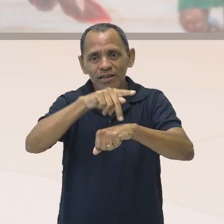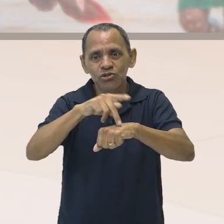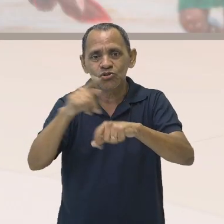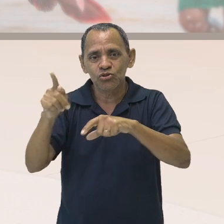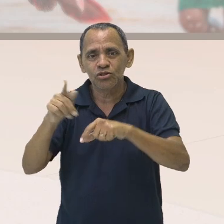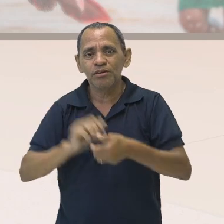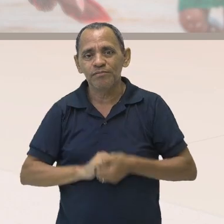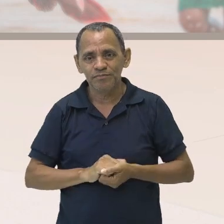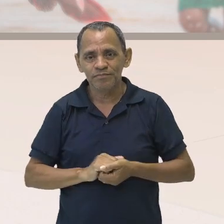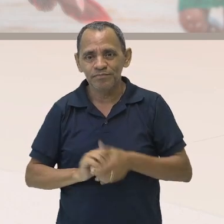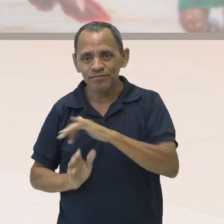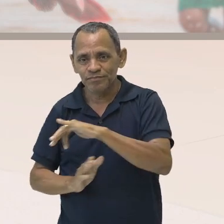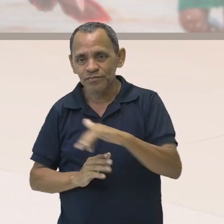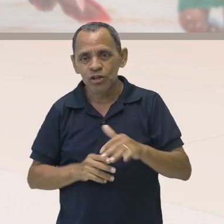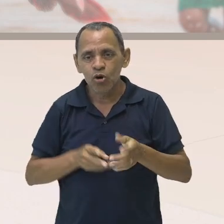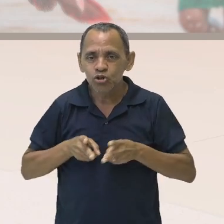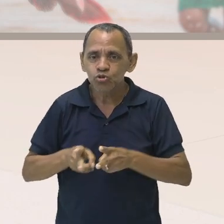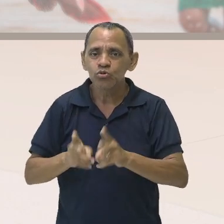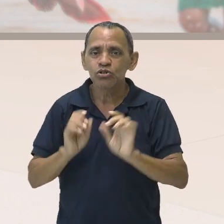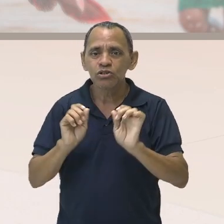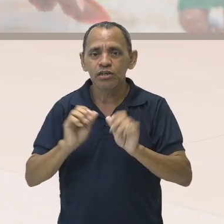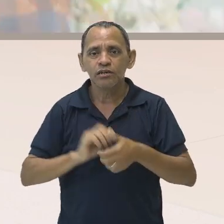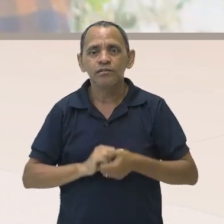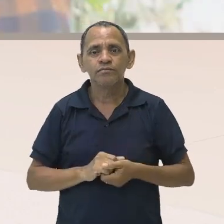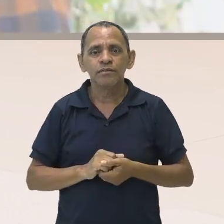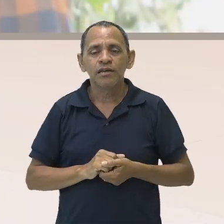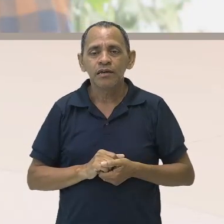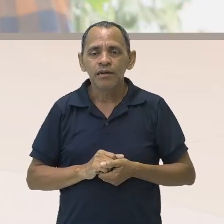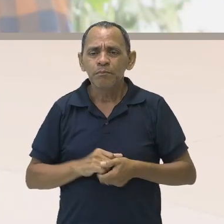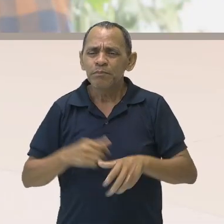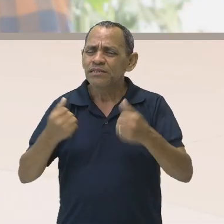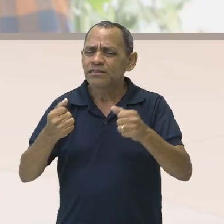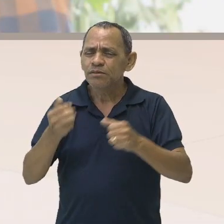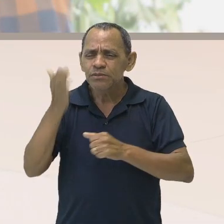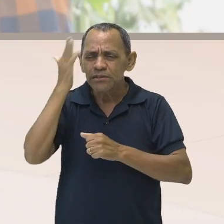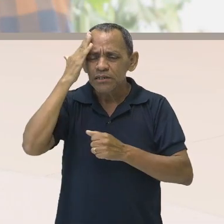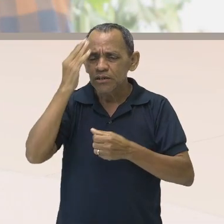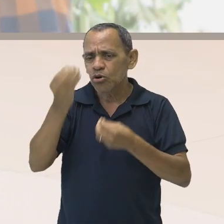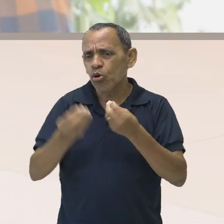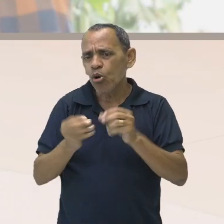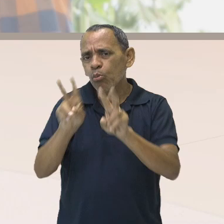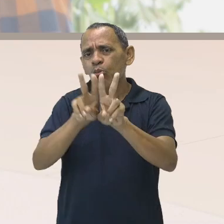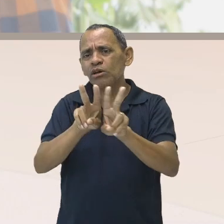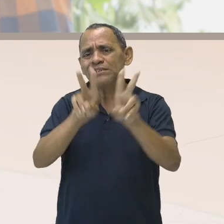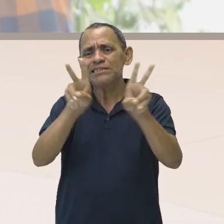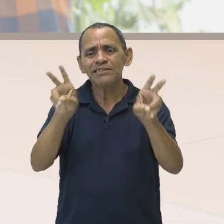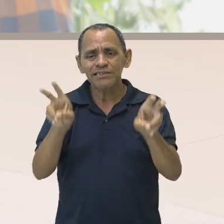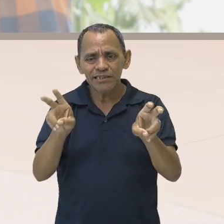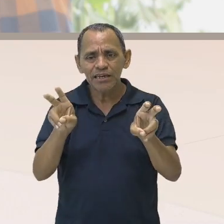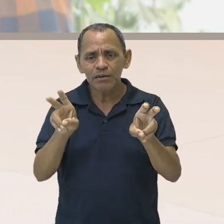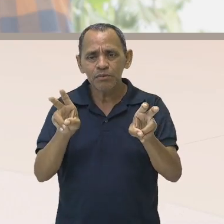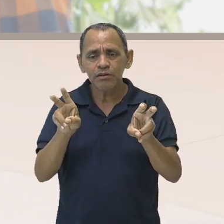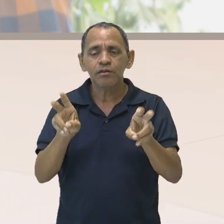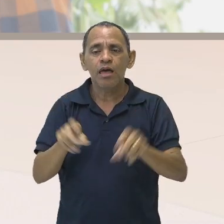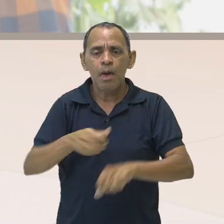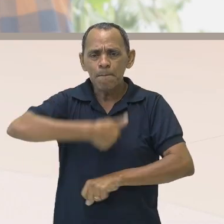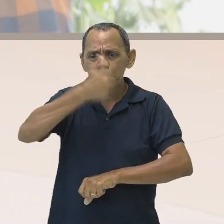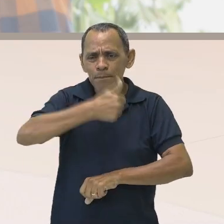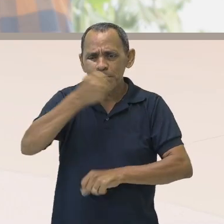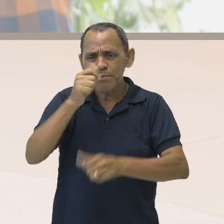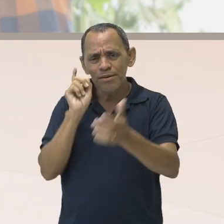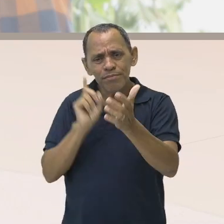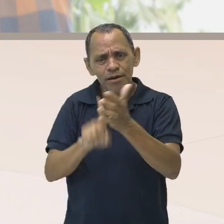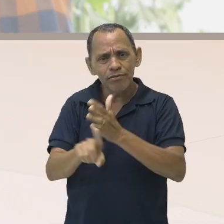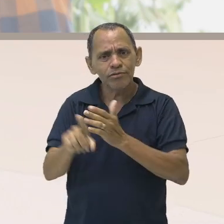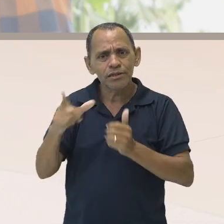né, a gente tem toda essa necessidade de entender, né, essa questão, né, dessa primeira pergunta, essa grande pergunta que a gente